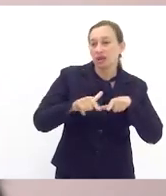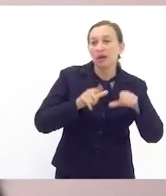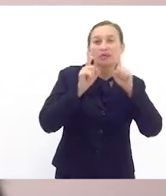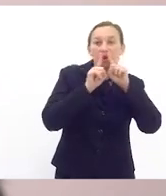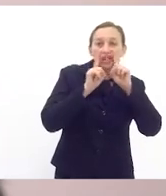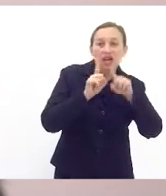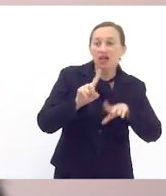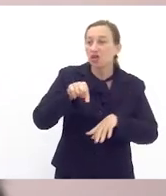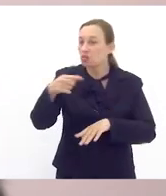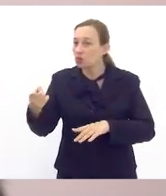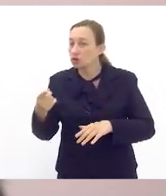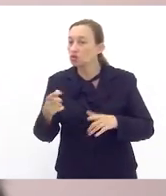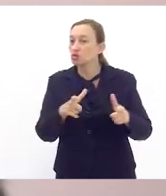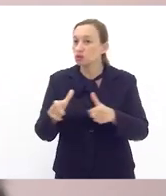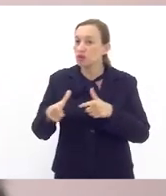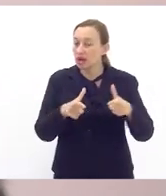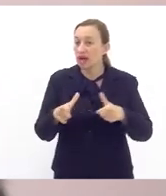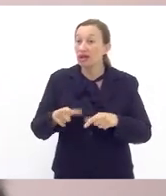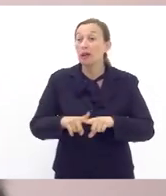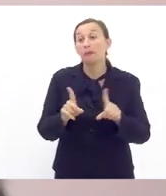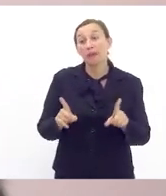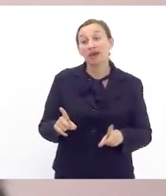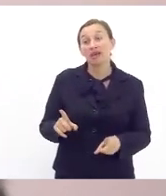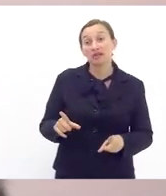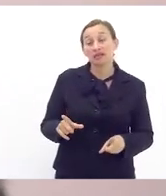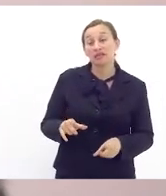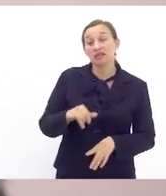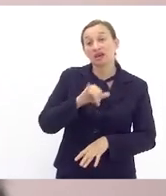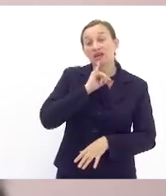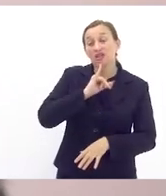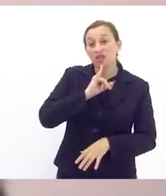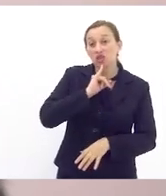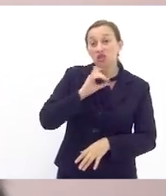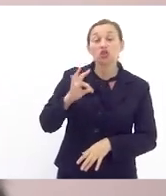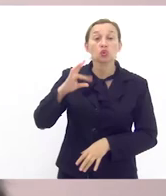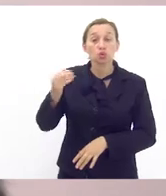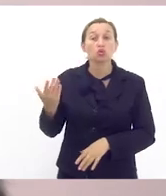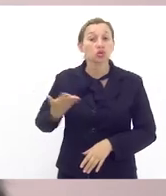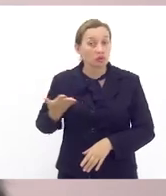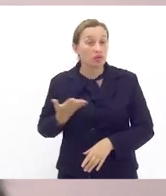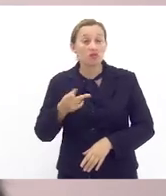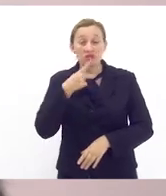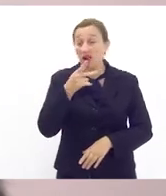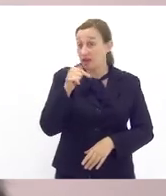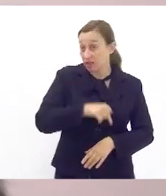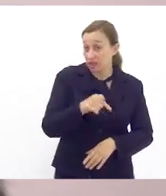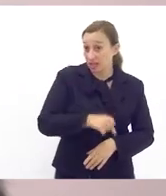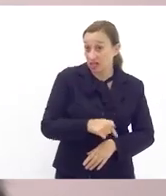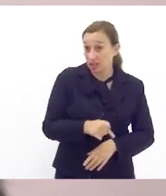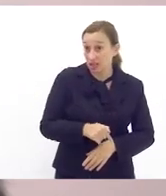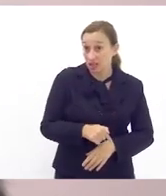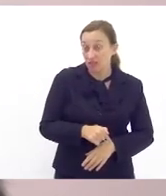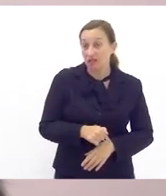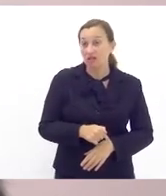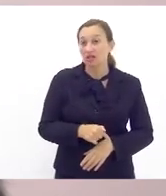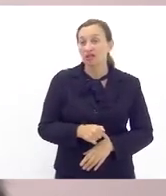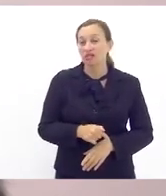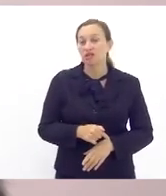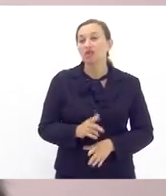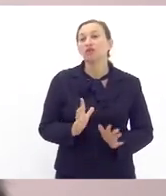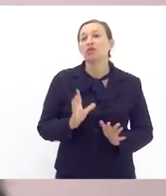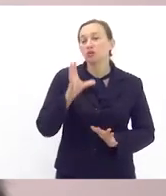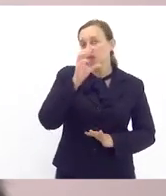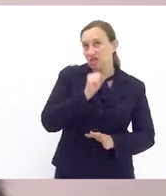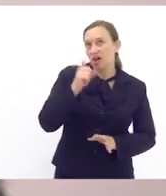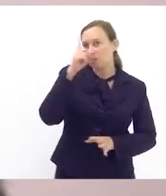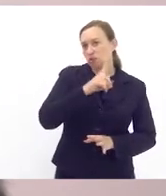regiões eu não sou consumidor mas lamento realmente tudo que os colegas falaram aqui de estar de repente no final de